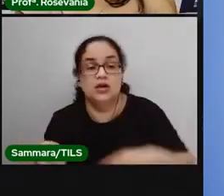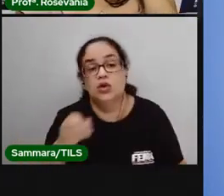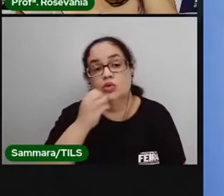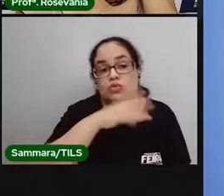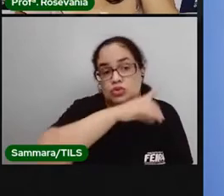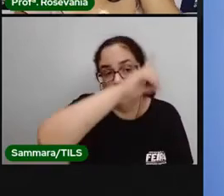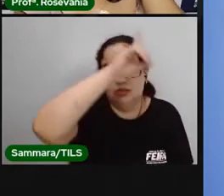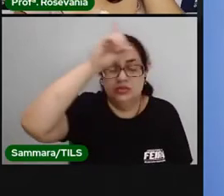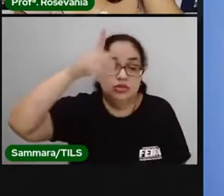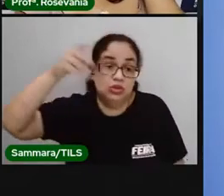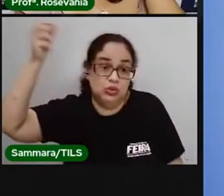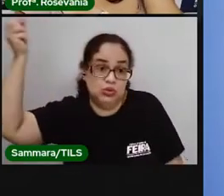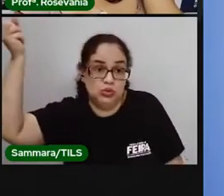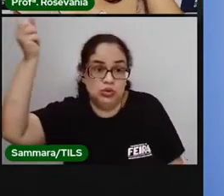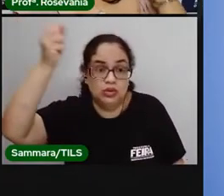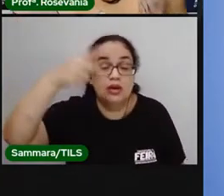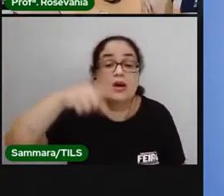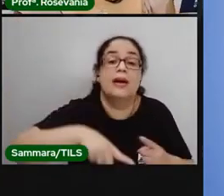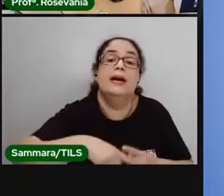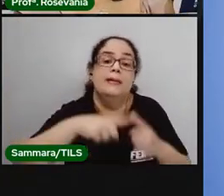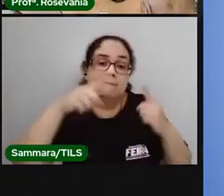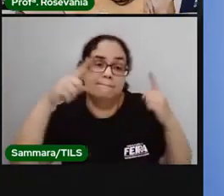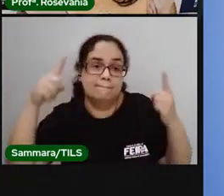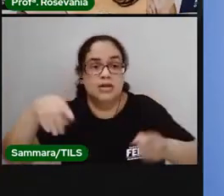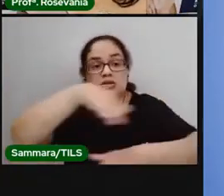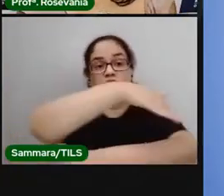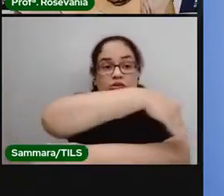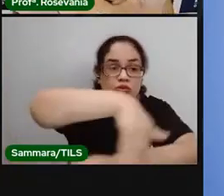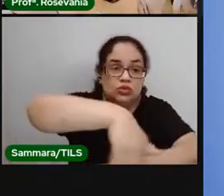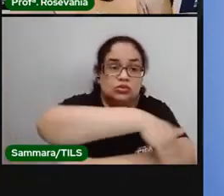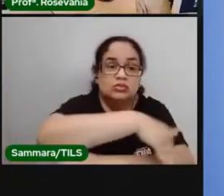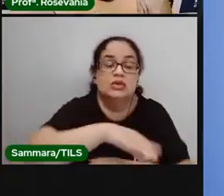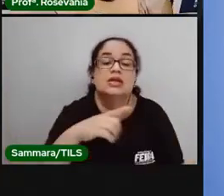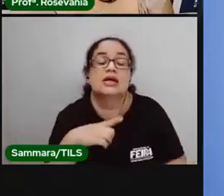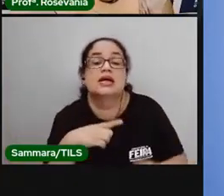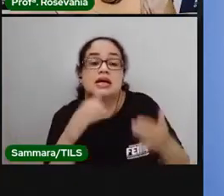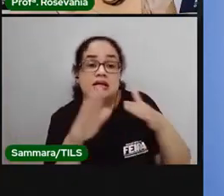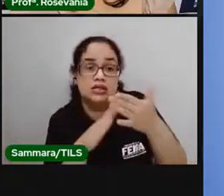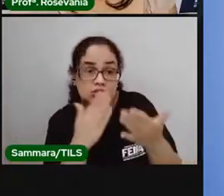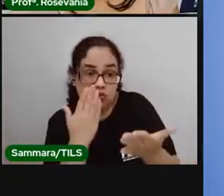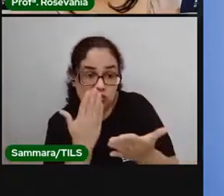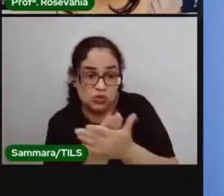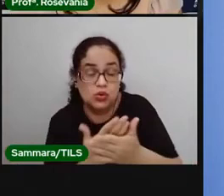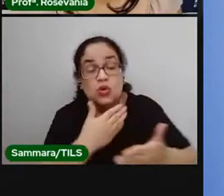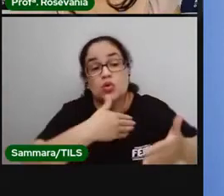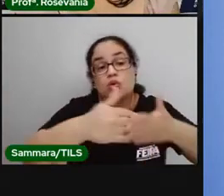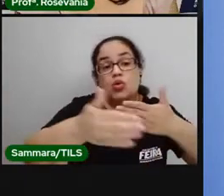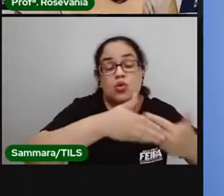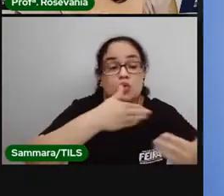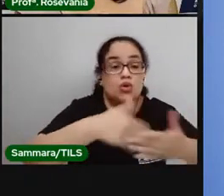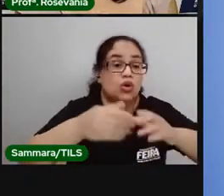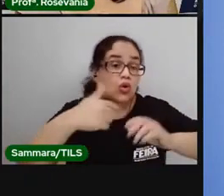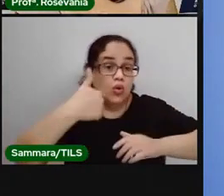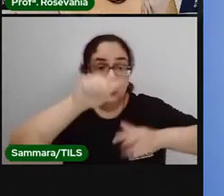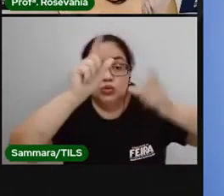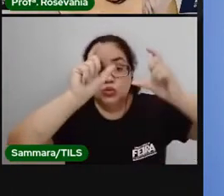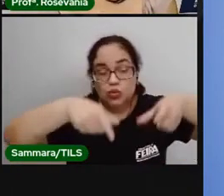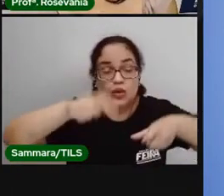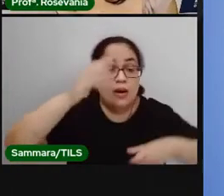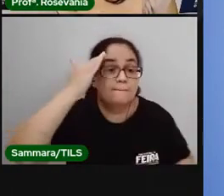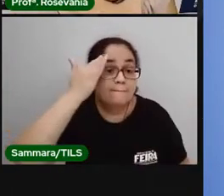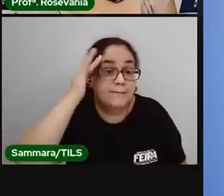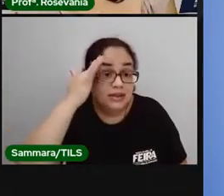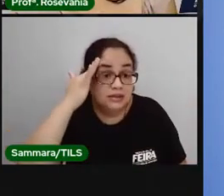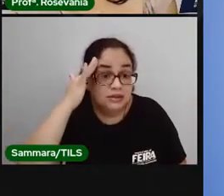aí, ensolarado. Mas assim como eu coloquei a rua, eu poderia ter colocado a escola, poderia ter colocado qualquer outro lugar. Só para vocês entenderem